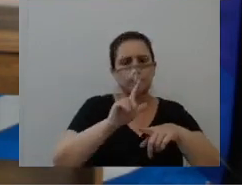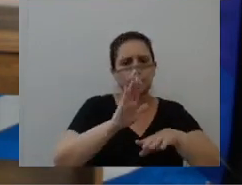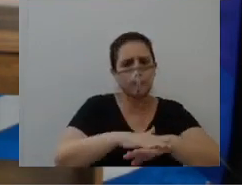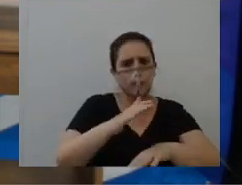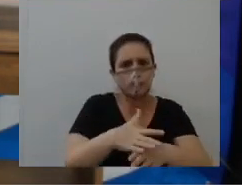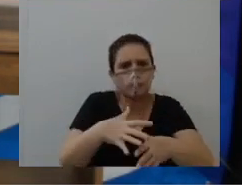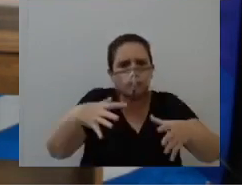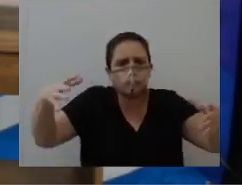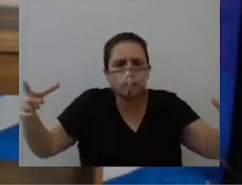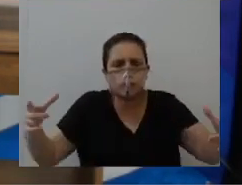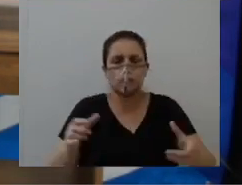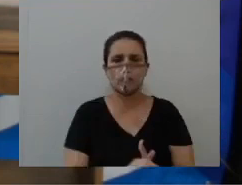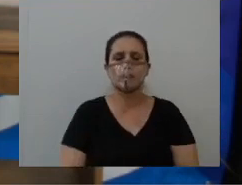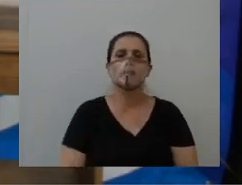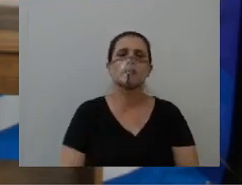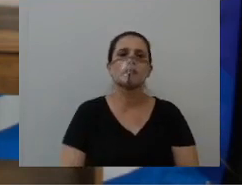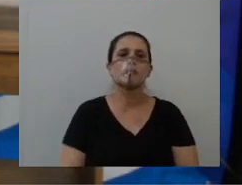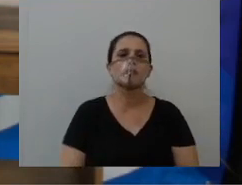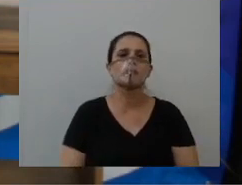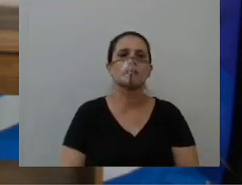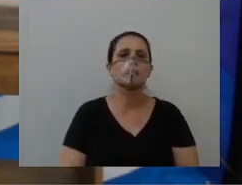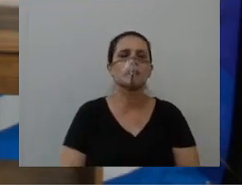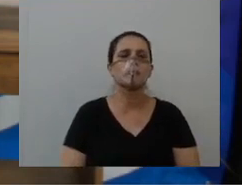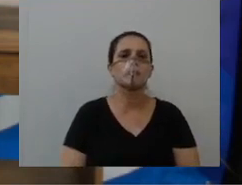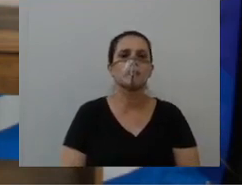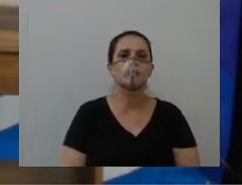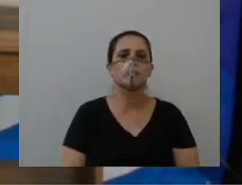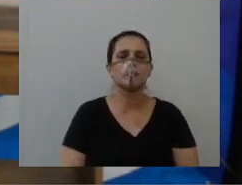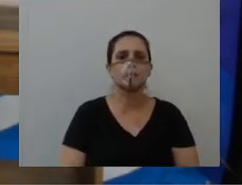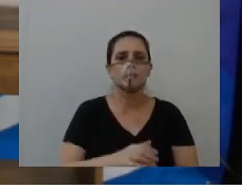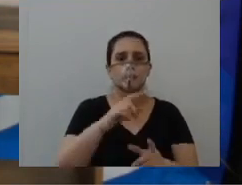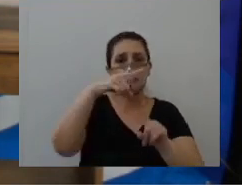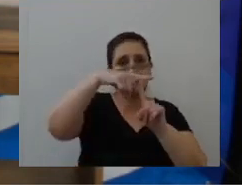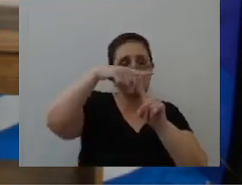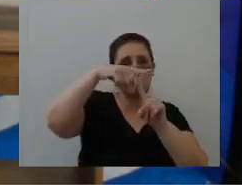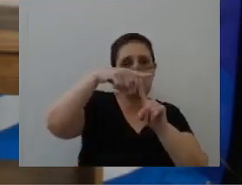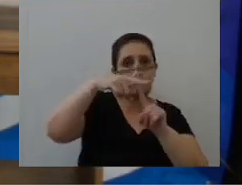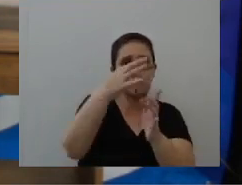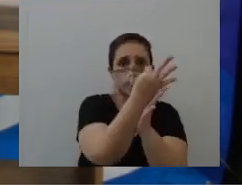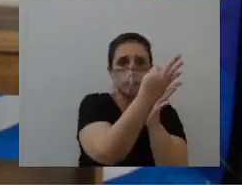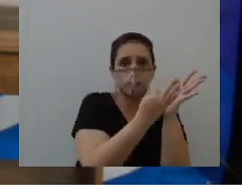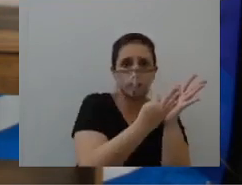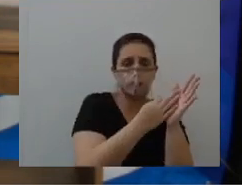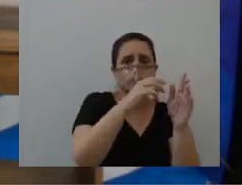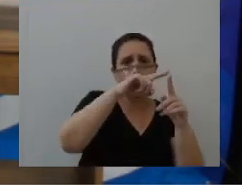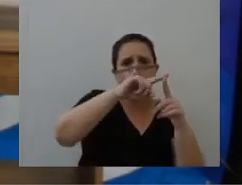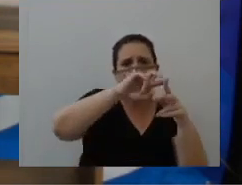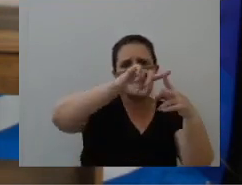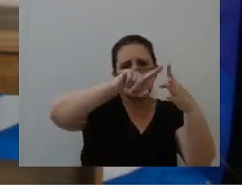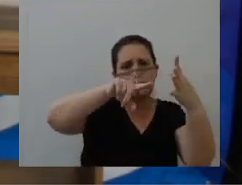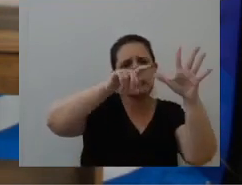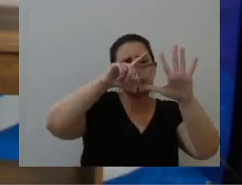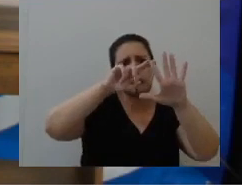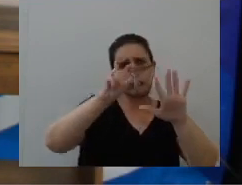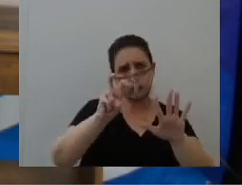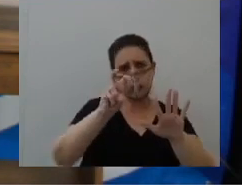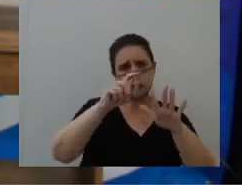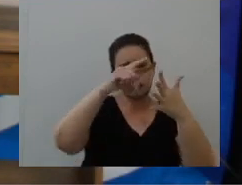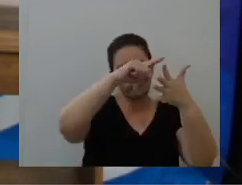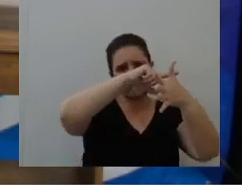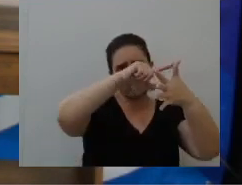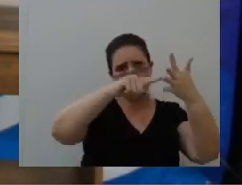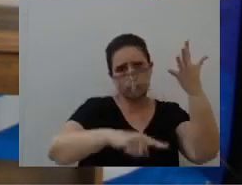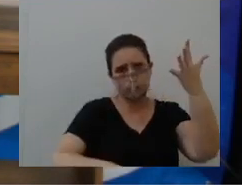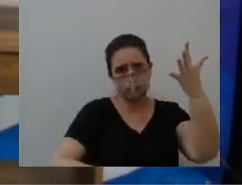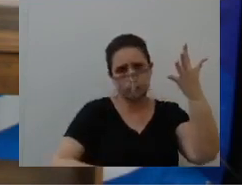sentido linguístico da coisa, né? A tipologia textual, ela tem aqueles tipos, né? Aqueles 5 tipos básicos, também são chamados